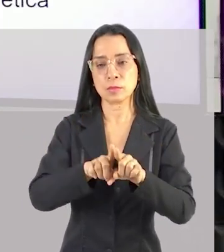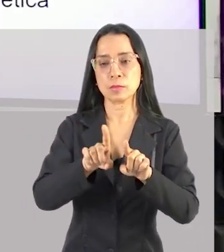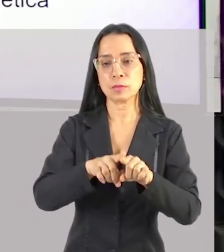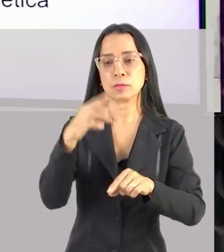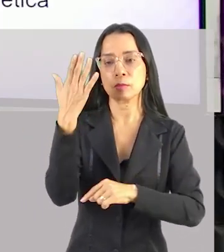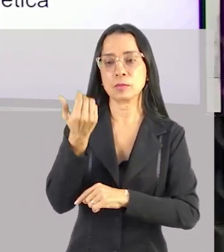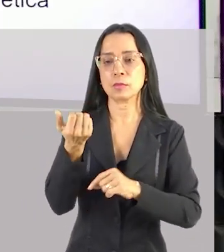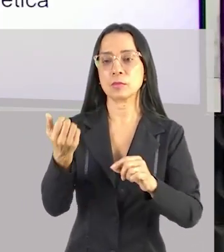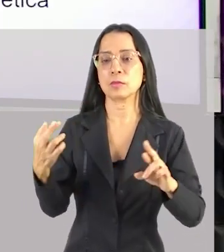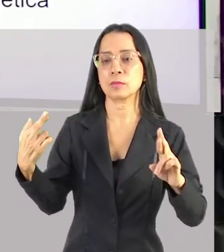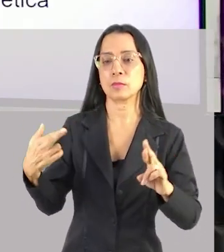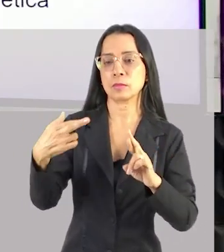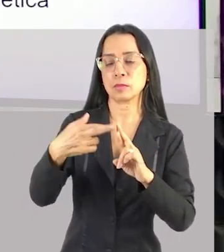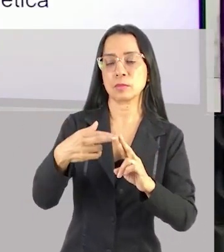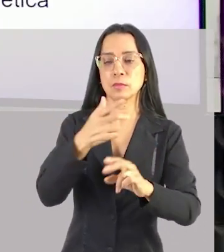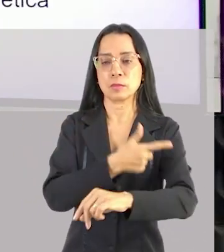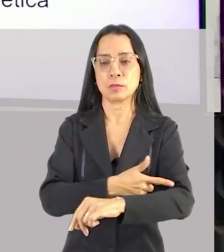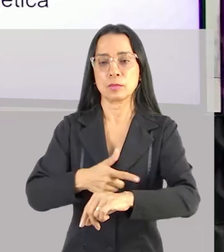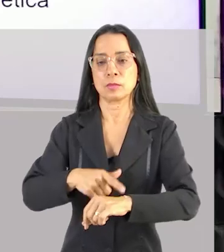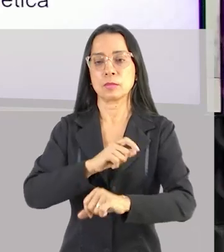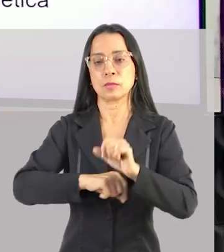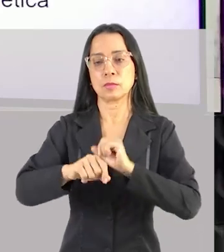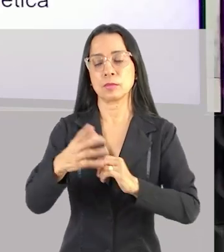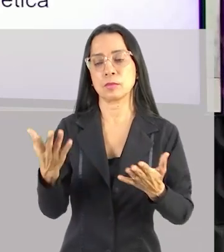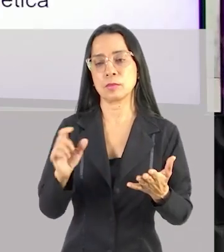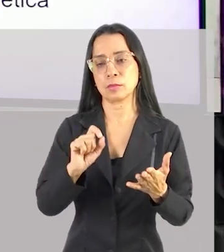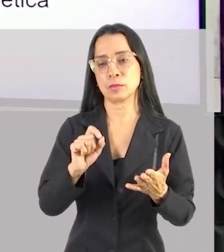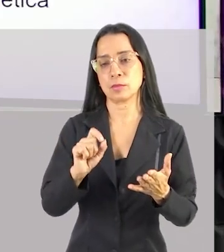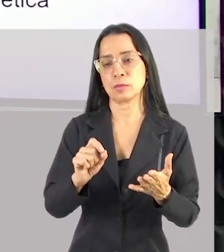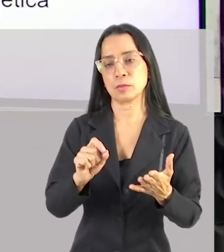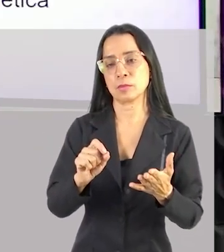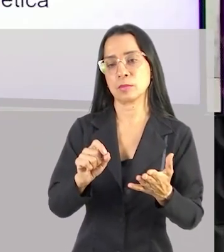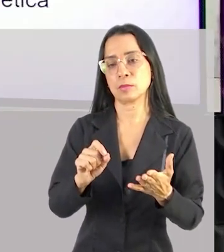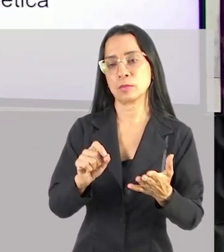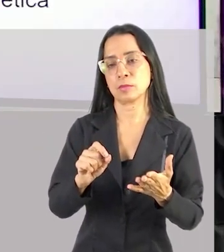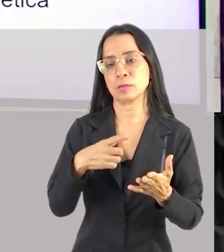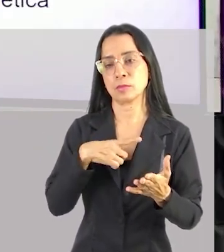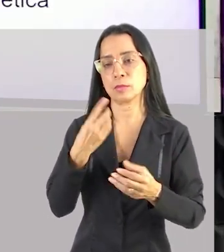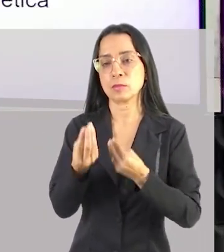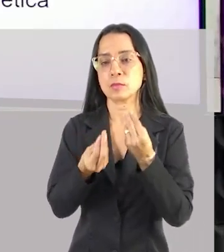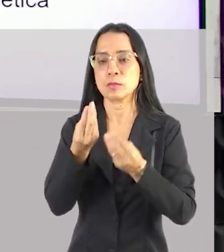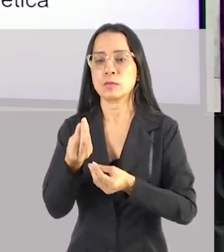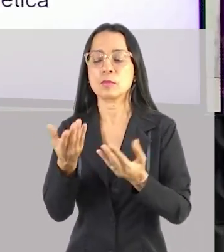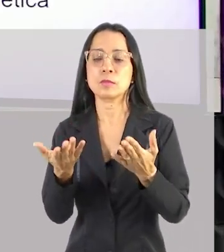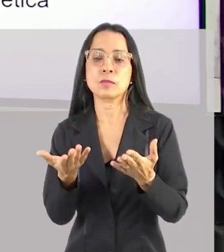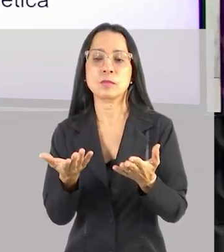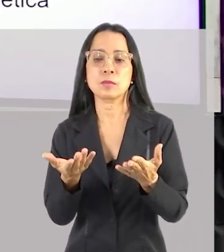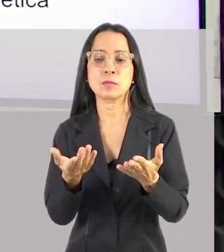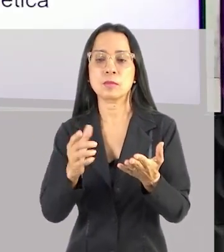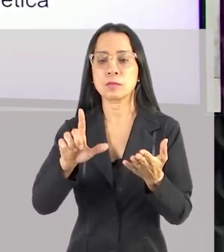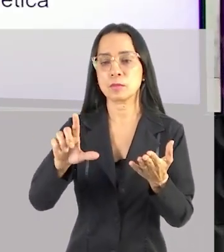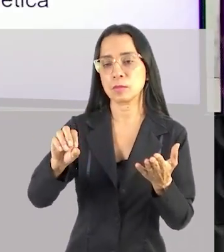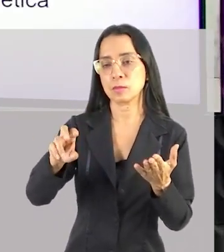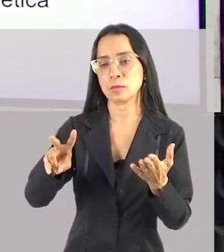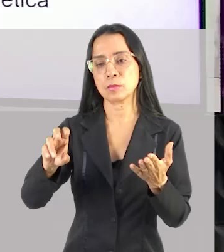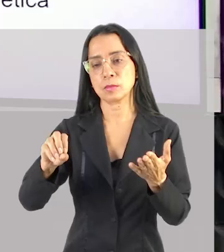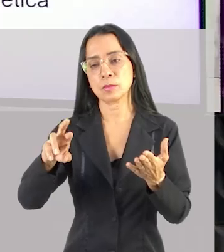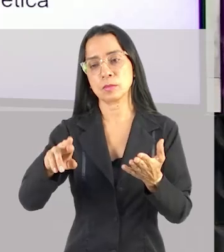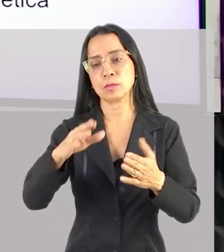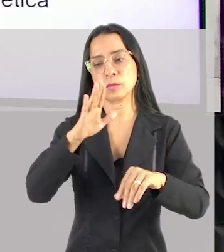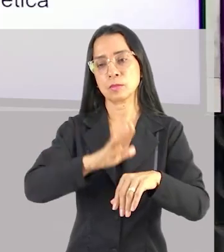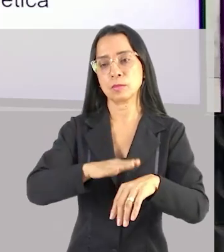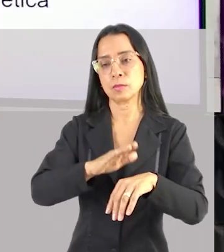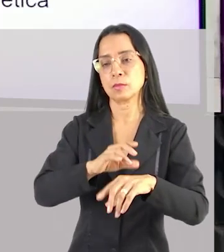hábito e aos hábitos dignos de louvor, chamados de virtude, né? Em Aristóteles, o conceito